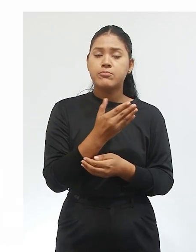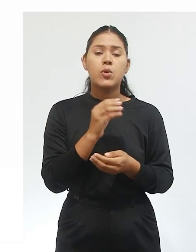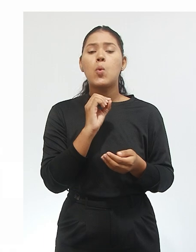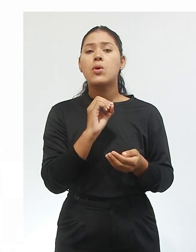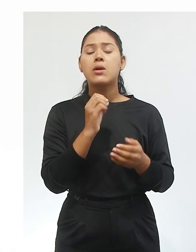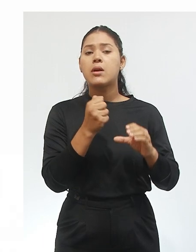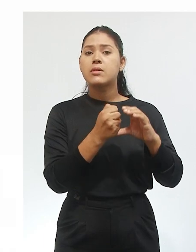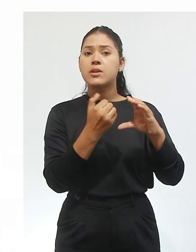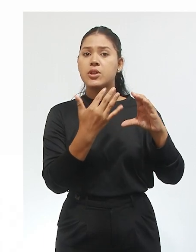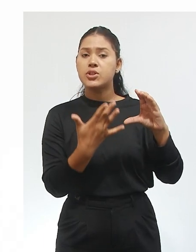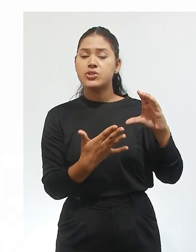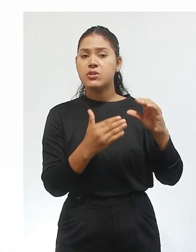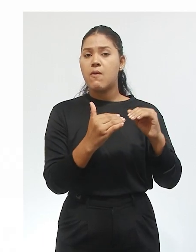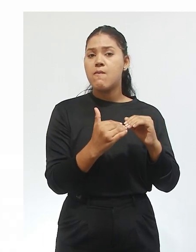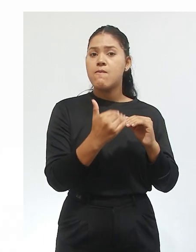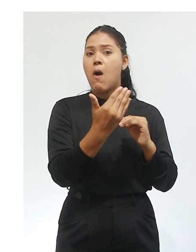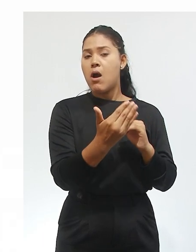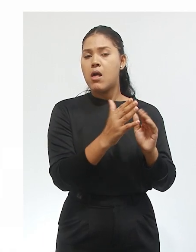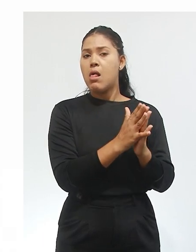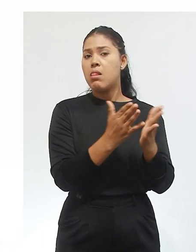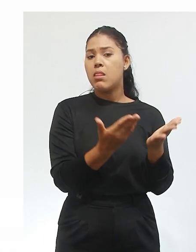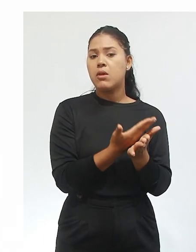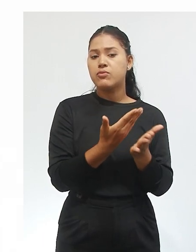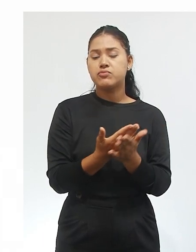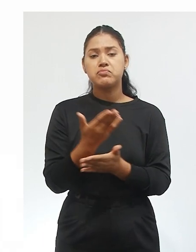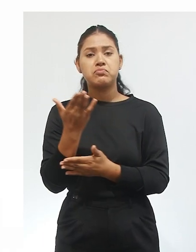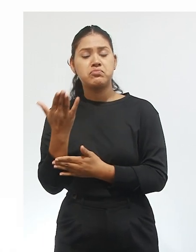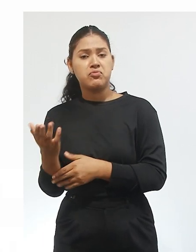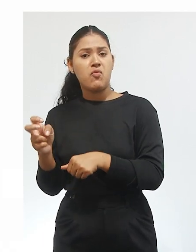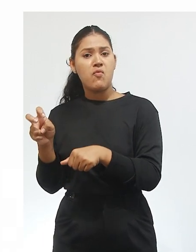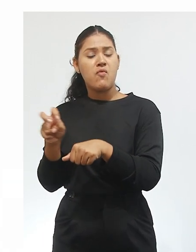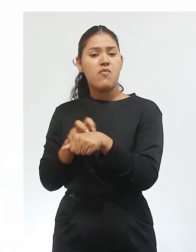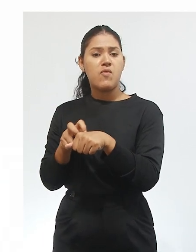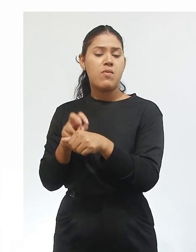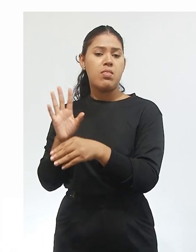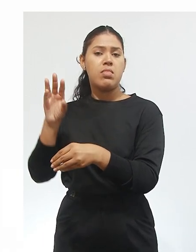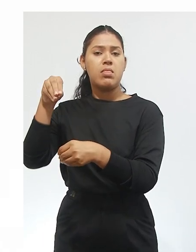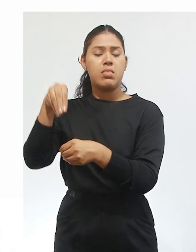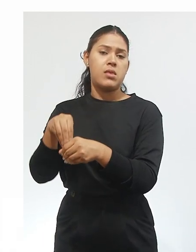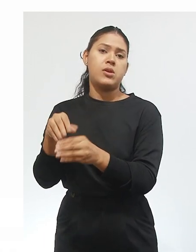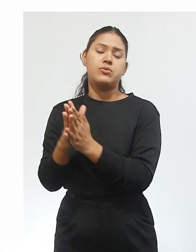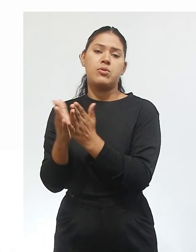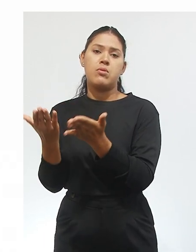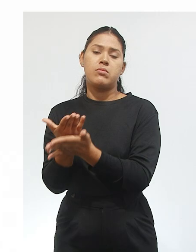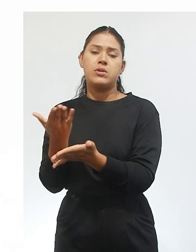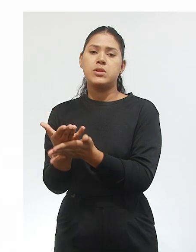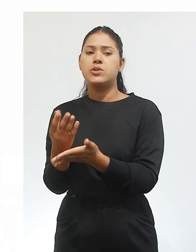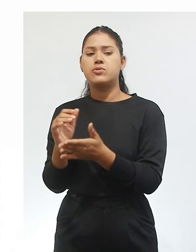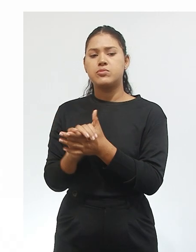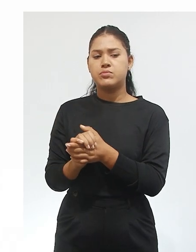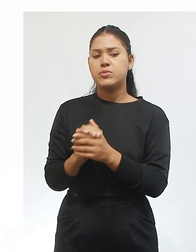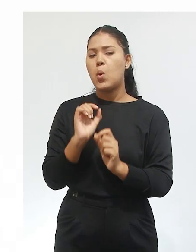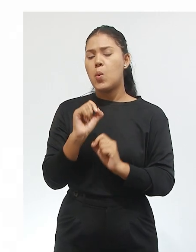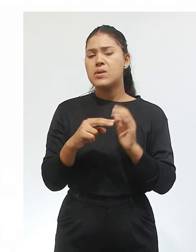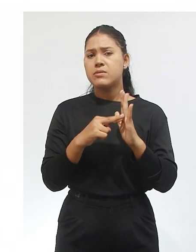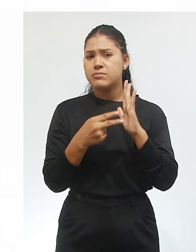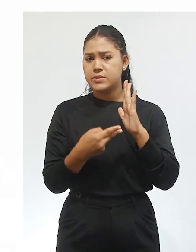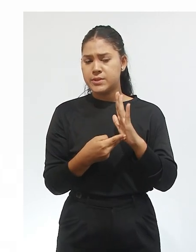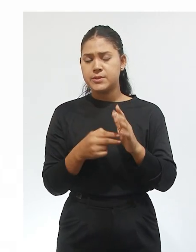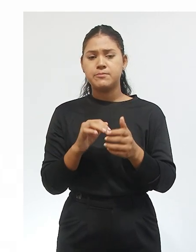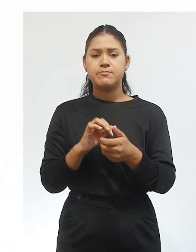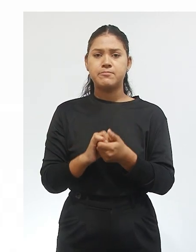características fora. Intrínseca, já posso entender que algumas que são exigidas dentro do livro. Então, quais seriam essas